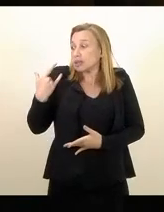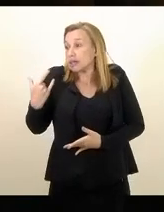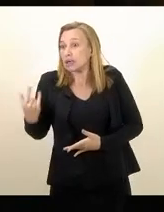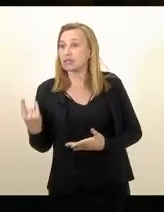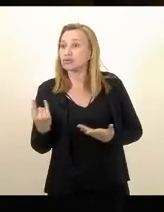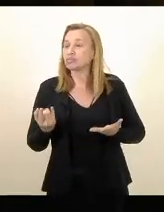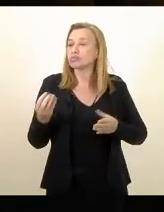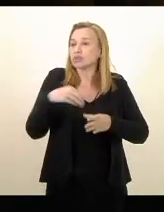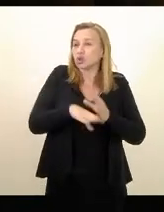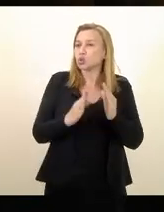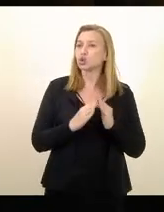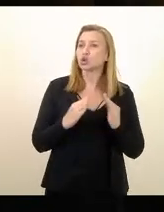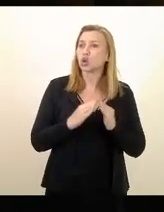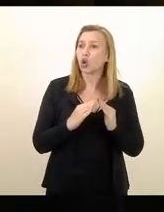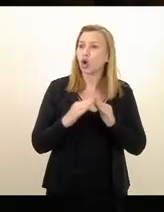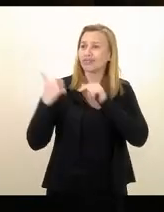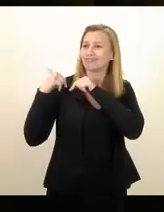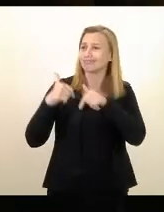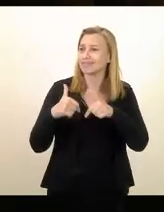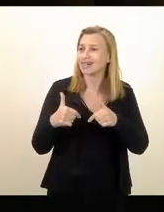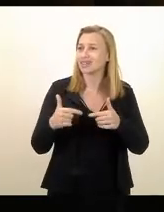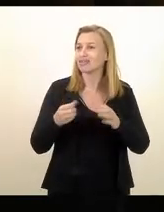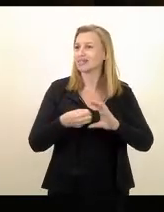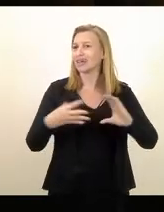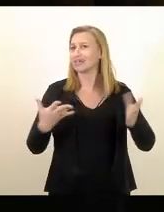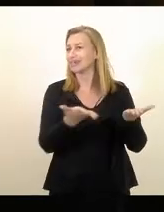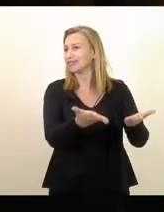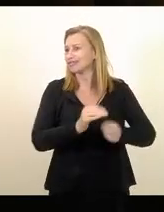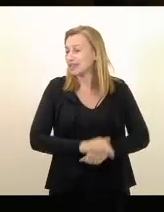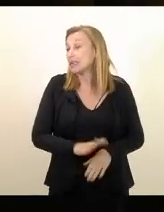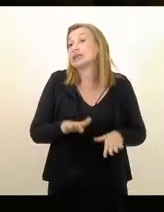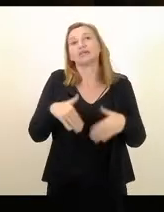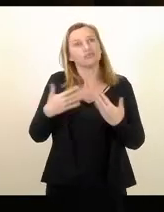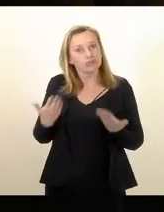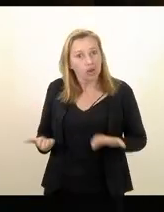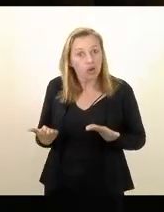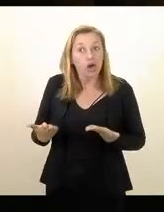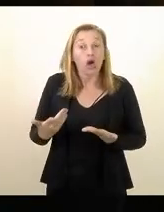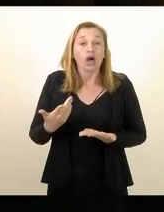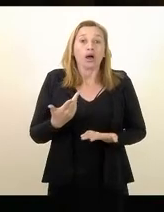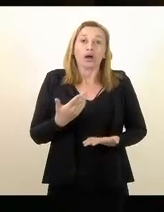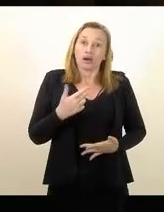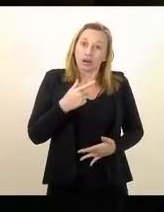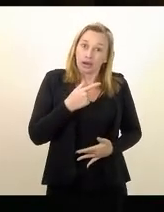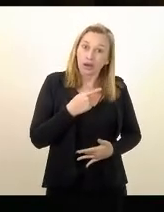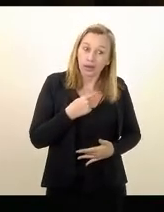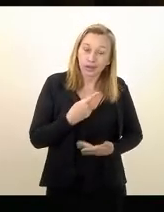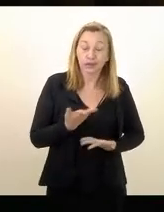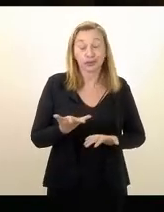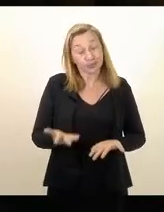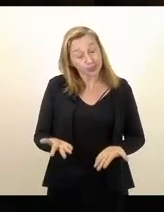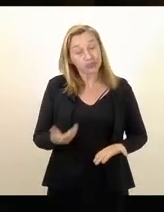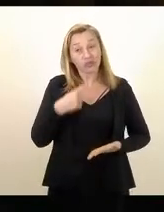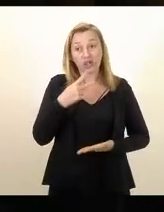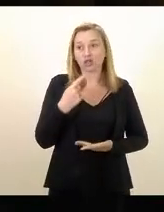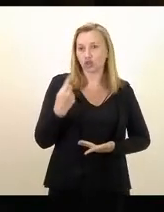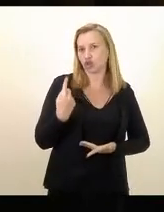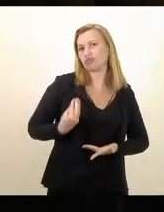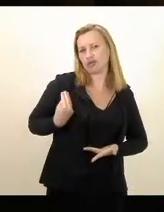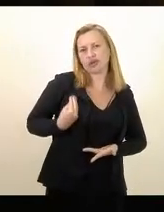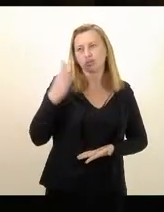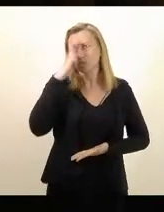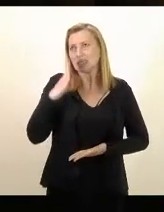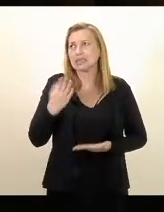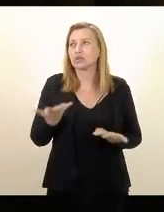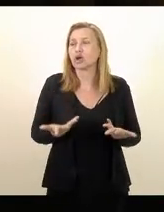por uma escola com essas características então eu considero que nós estamos vivendo no Brasil